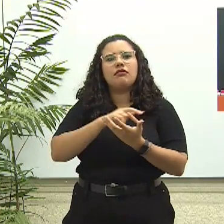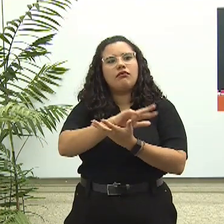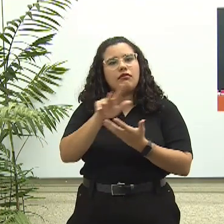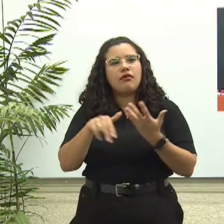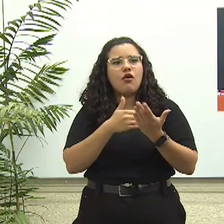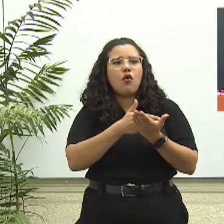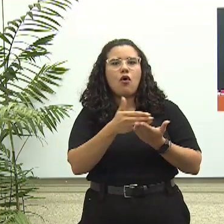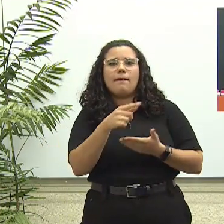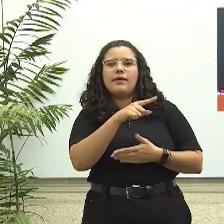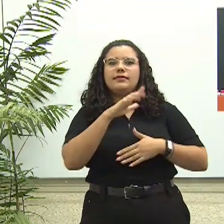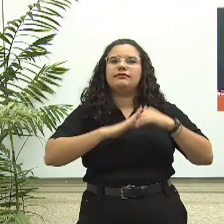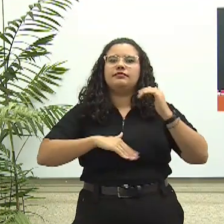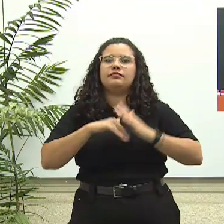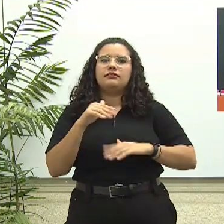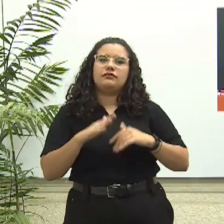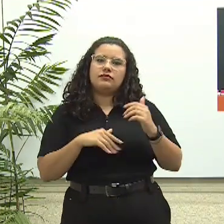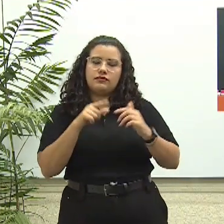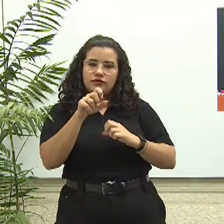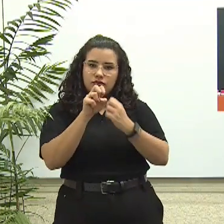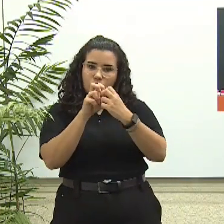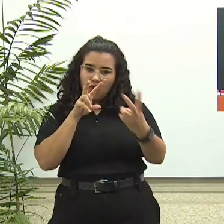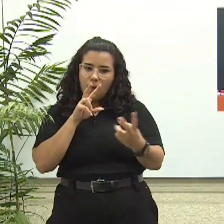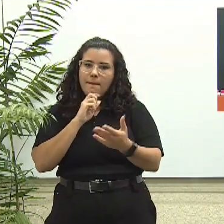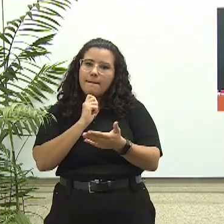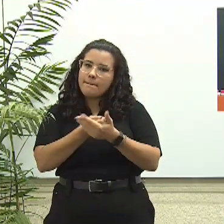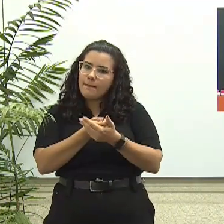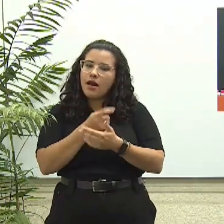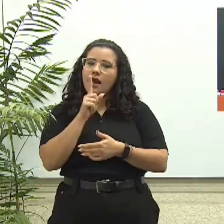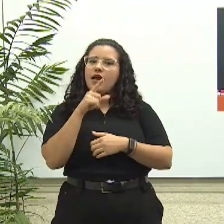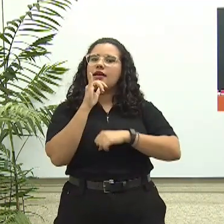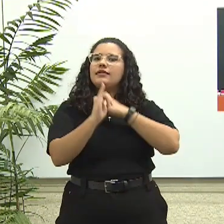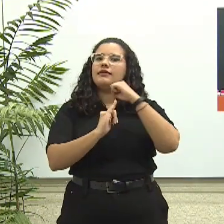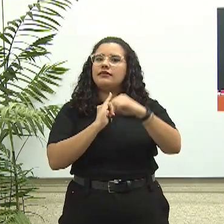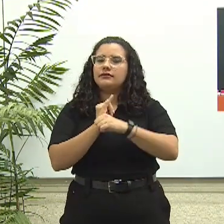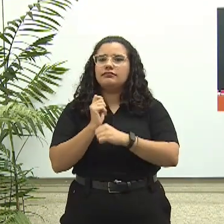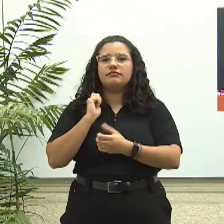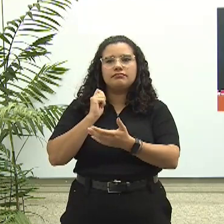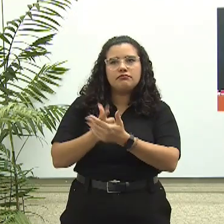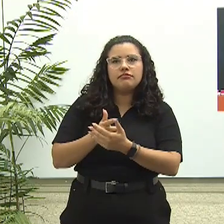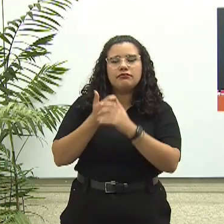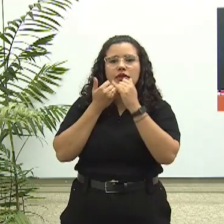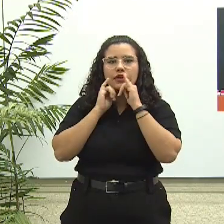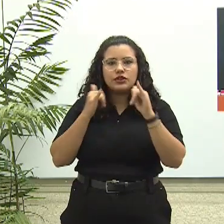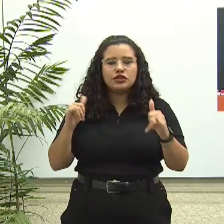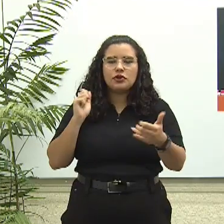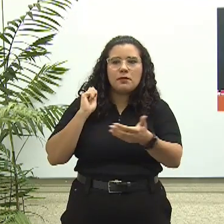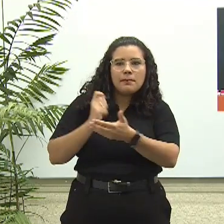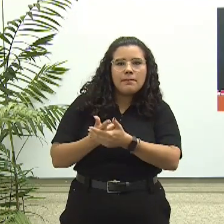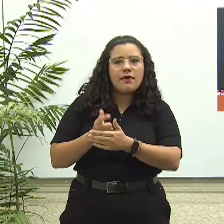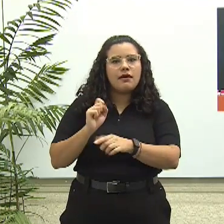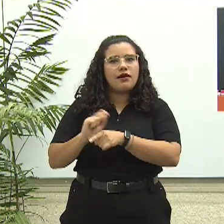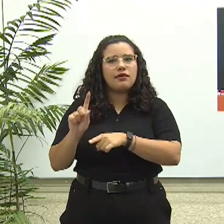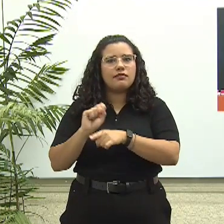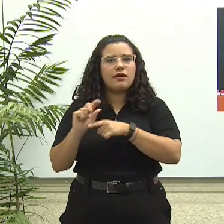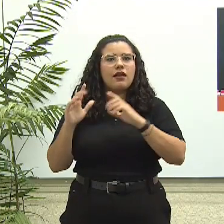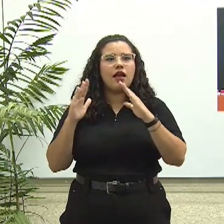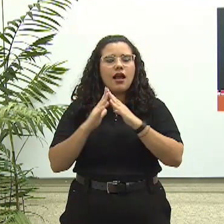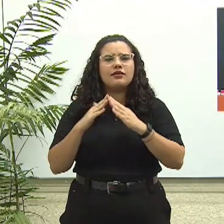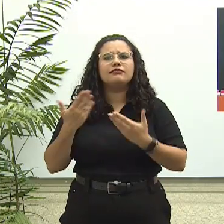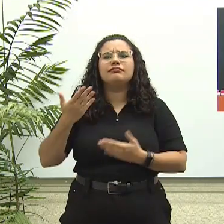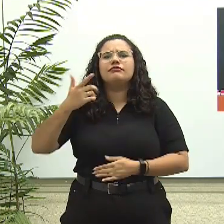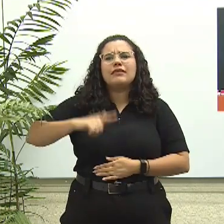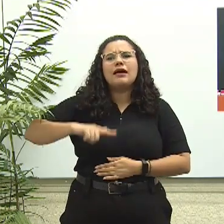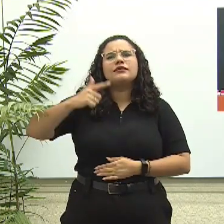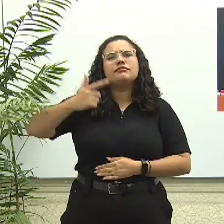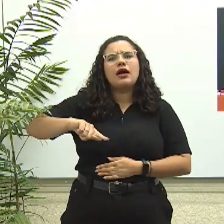produção em Home Office você paga né o professor paga a internet paga a energia elétrica paga o aluguel da casa e cada vez mais